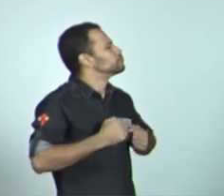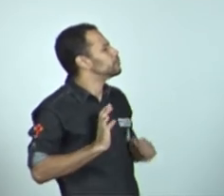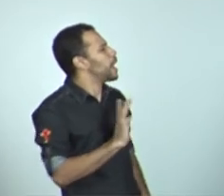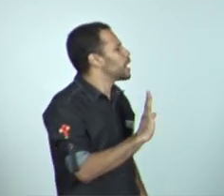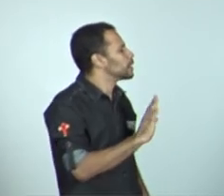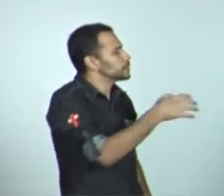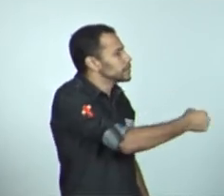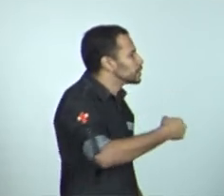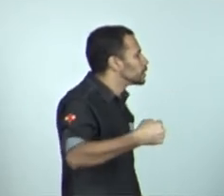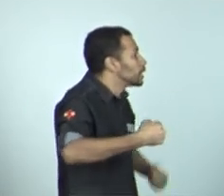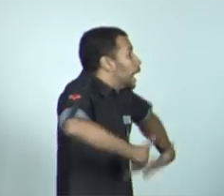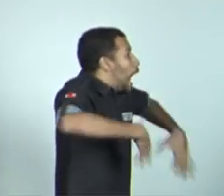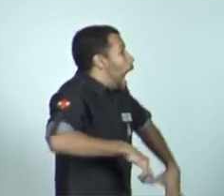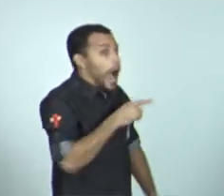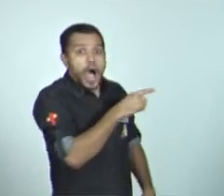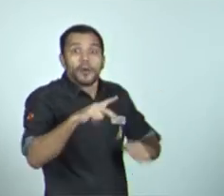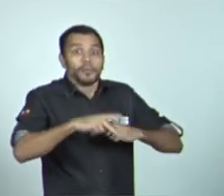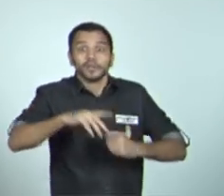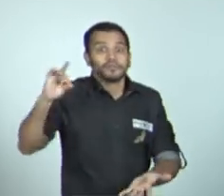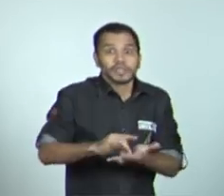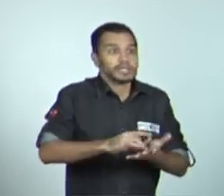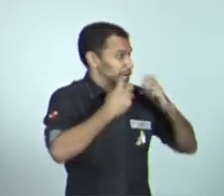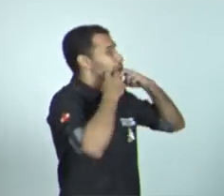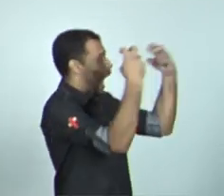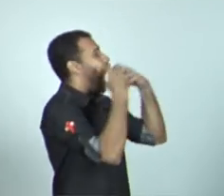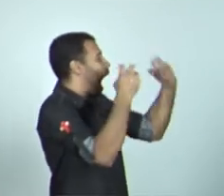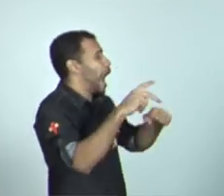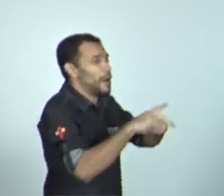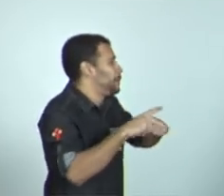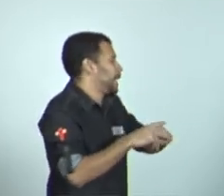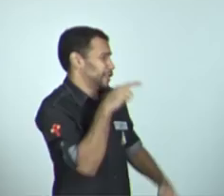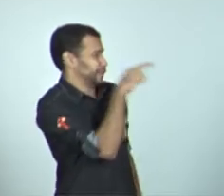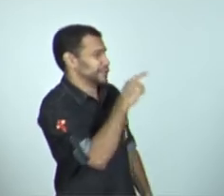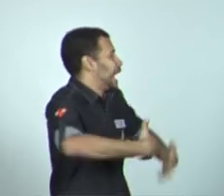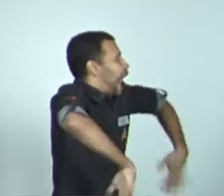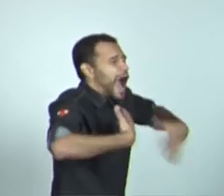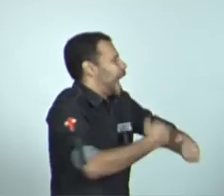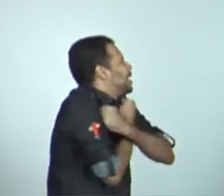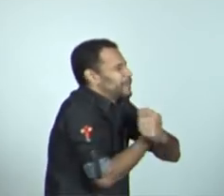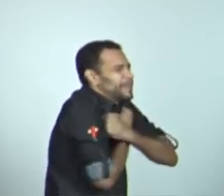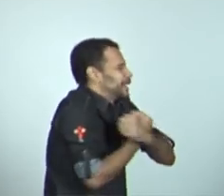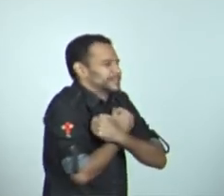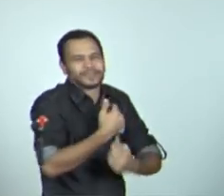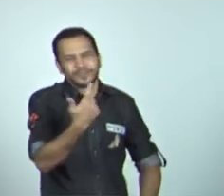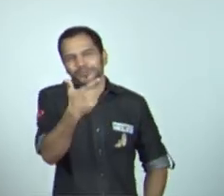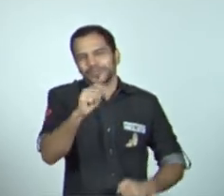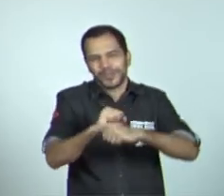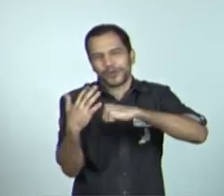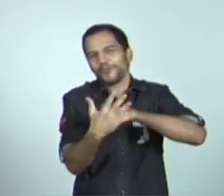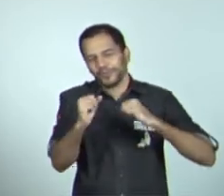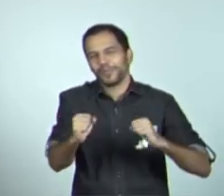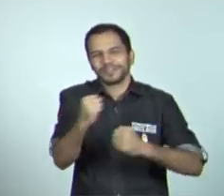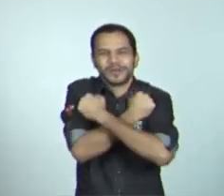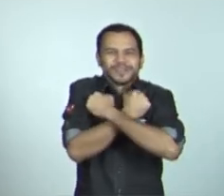eles ficam eufóricos vez começa a falar muito alto a pena você pedro abraço não tinha convite podia abraçar